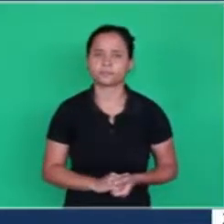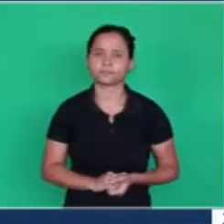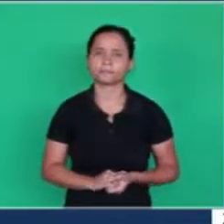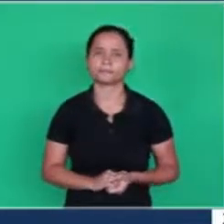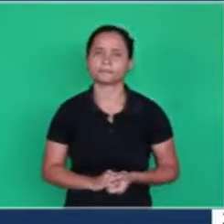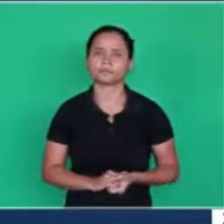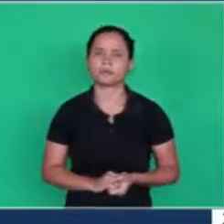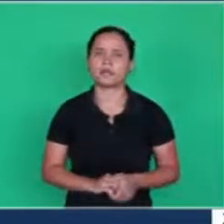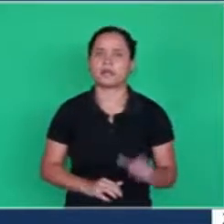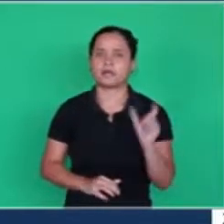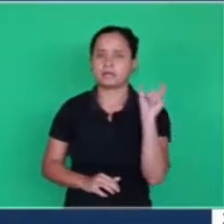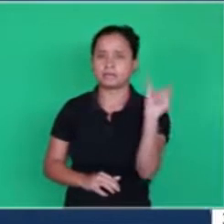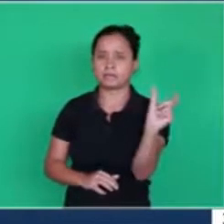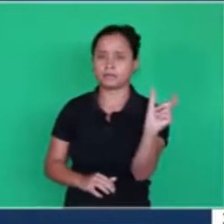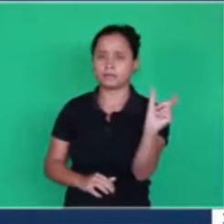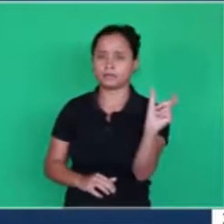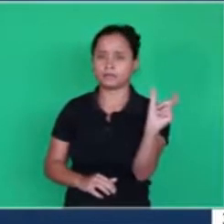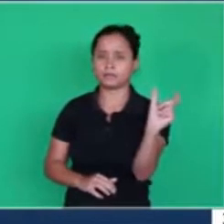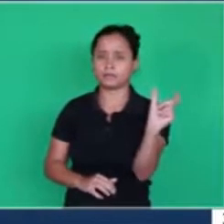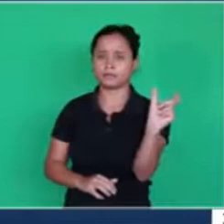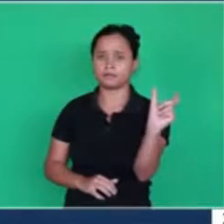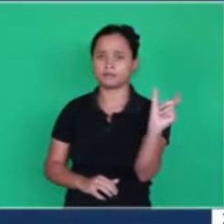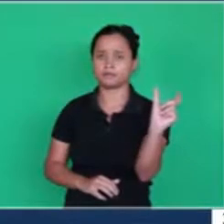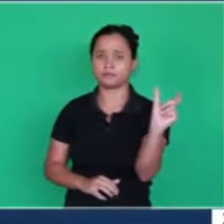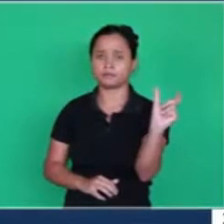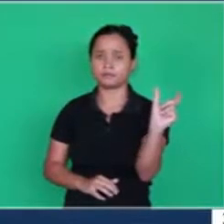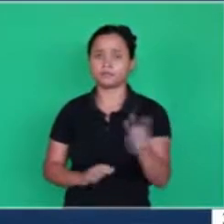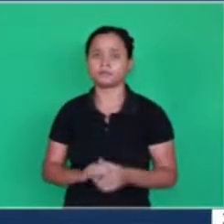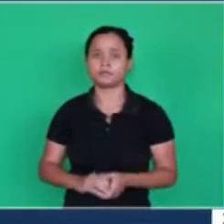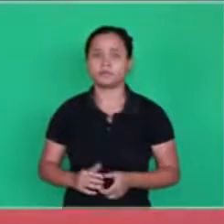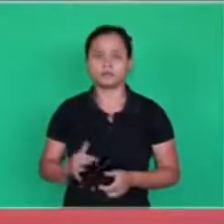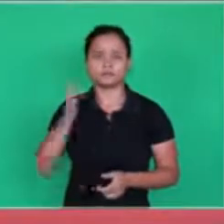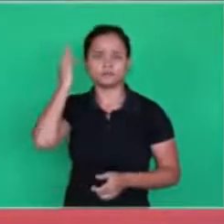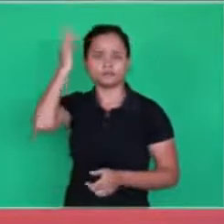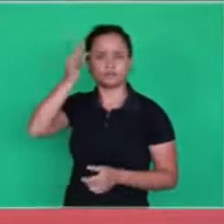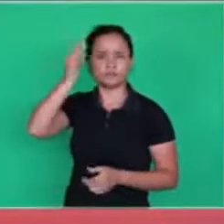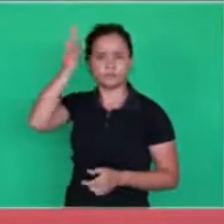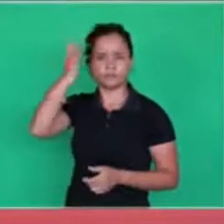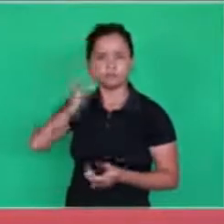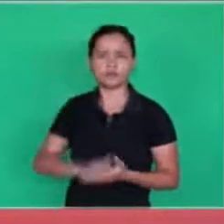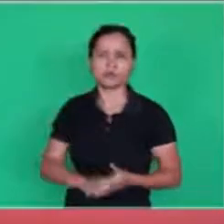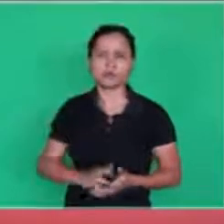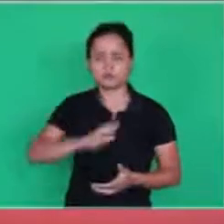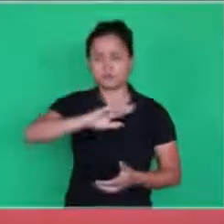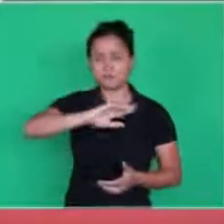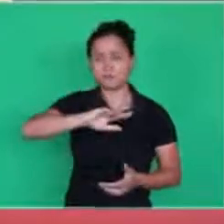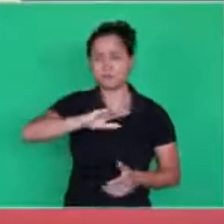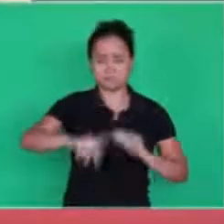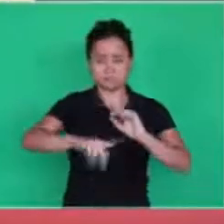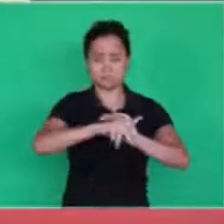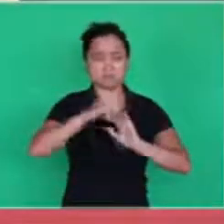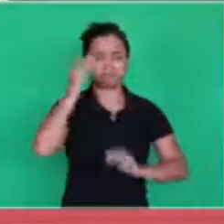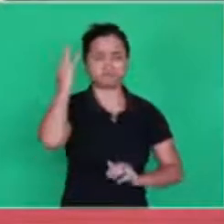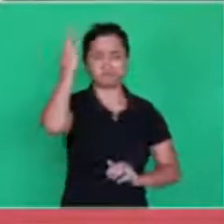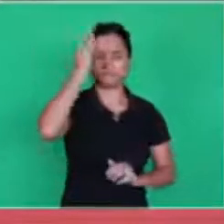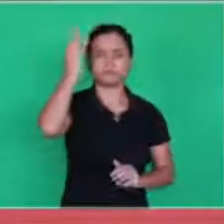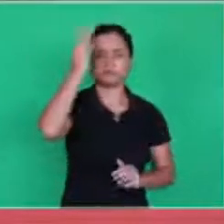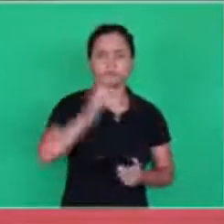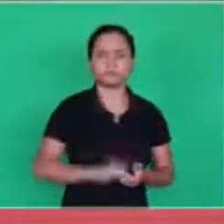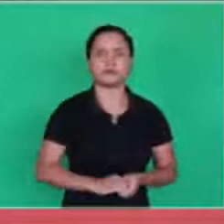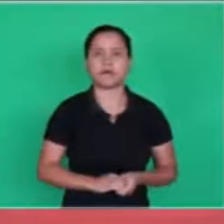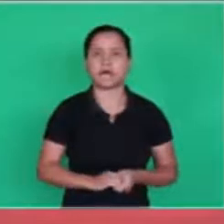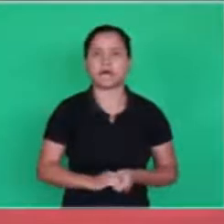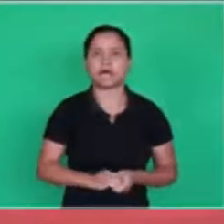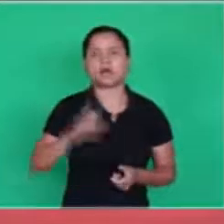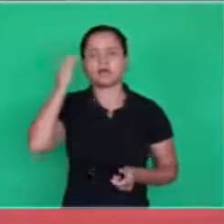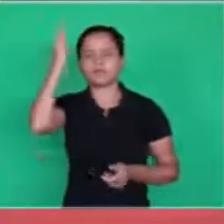palavra não vive de filosofia. Essa sabedoria não é da filosofia, porque ela não está na Bíblia. A filosofia de Sócrates, de Platão,